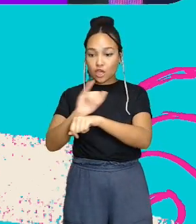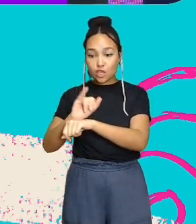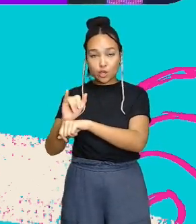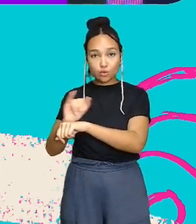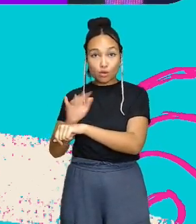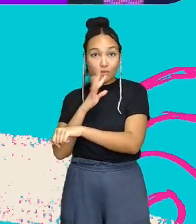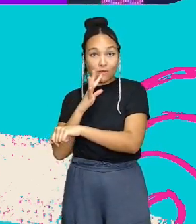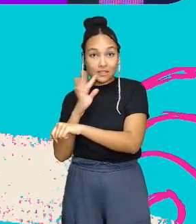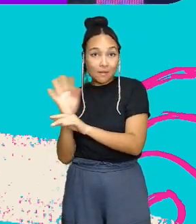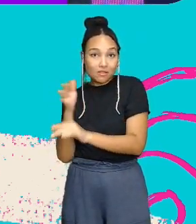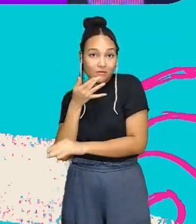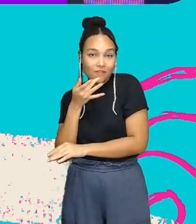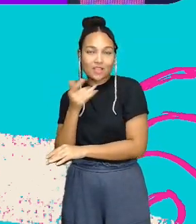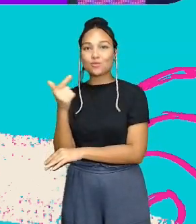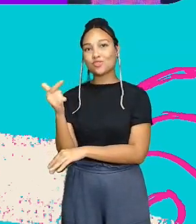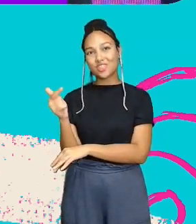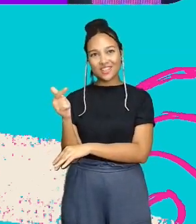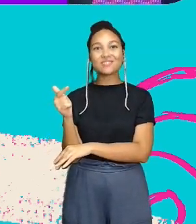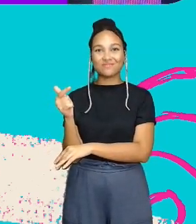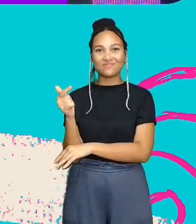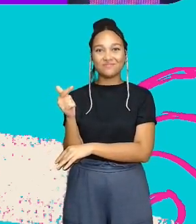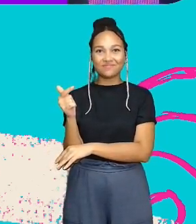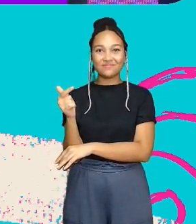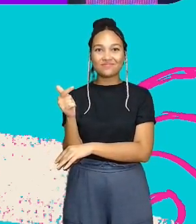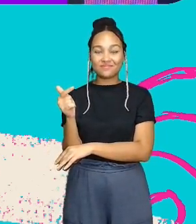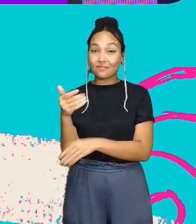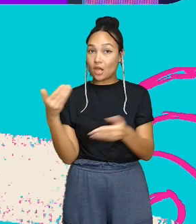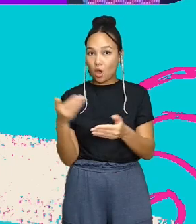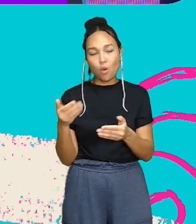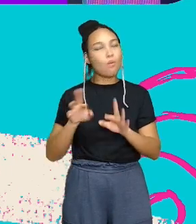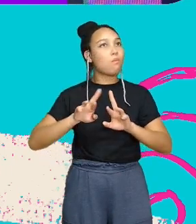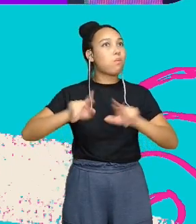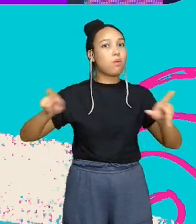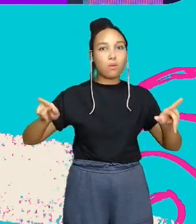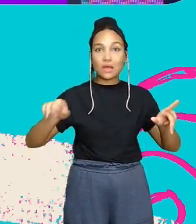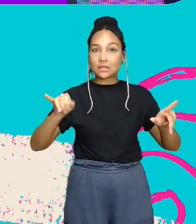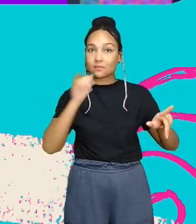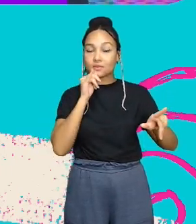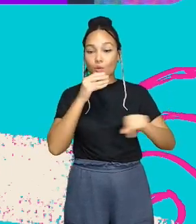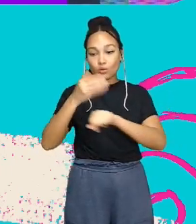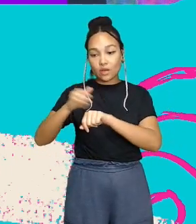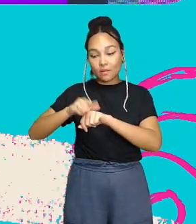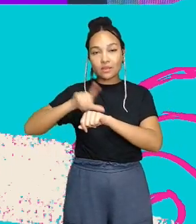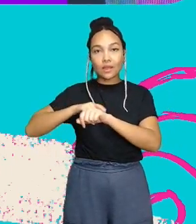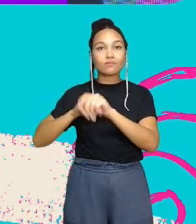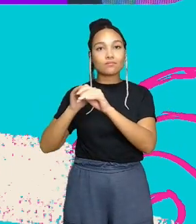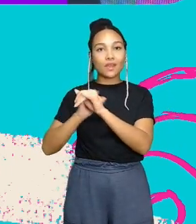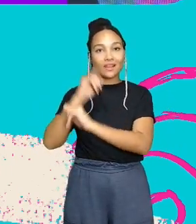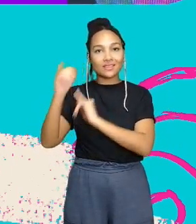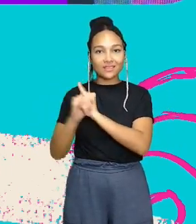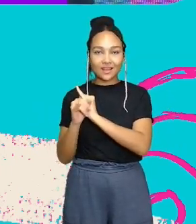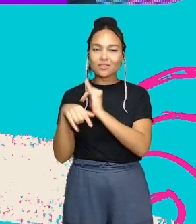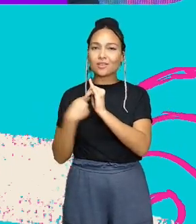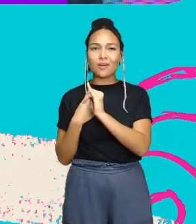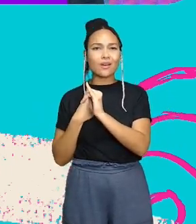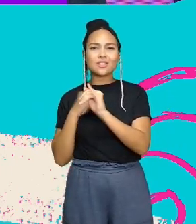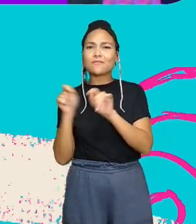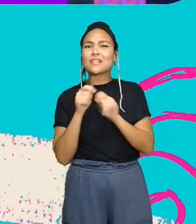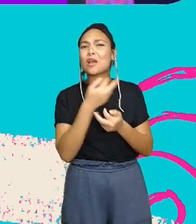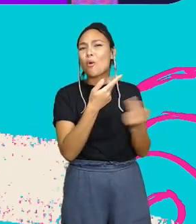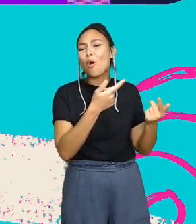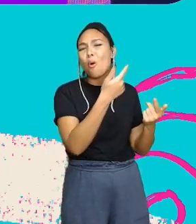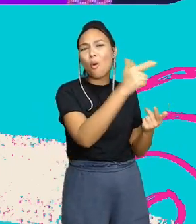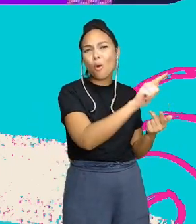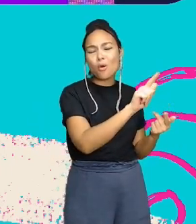conhecimento fácil logo em seguida. Hoje não. Se o treinamento está online, a gente arruma outra coisa para fazer e depois a gente